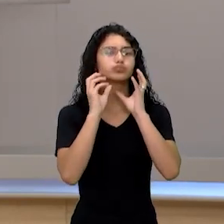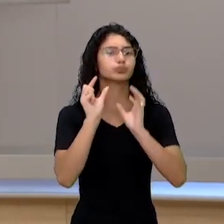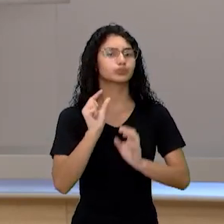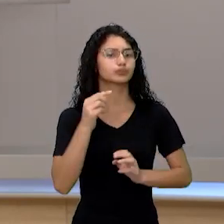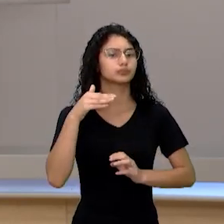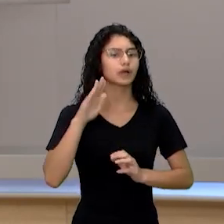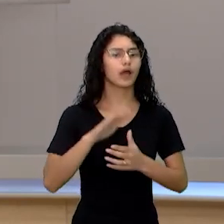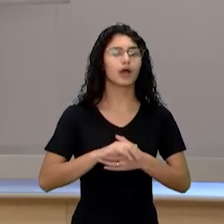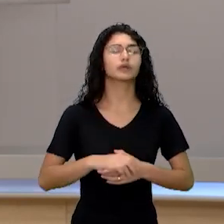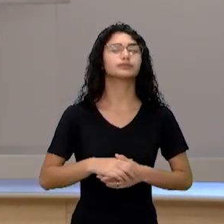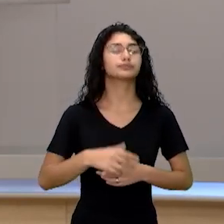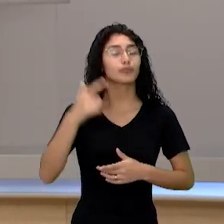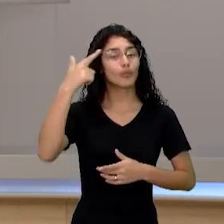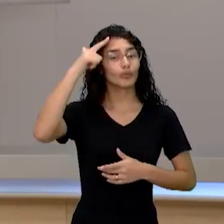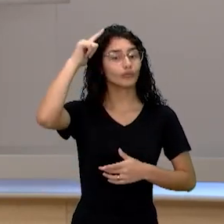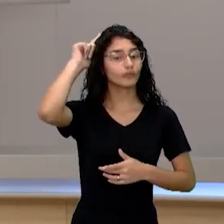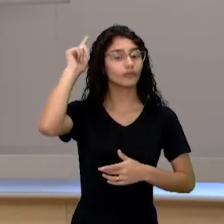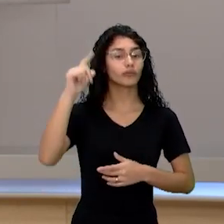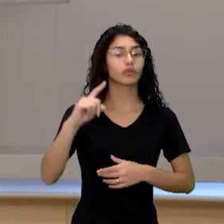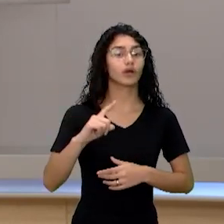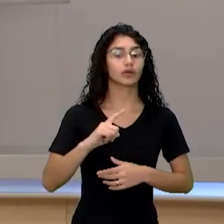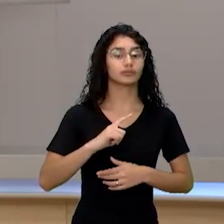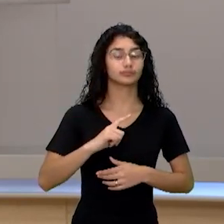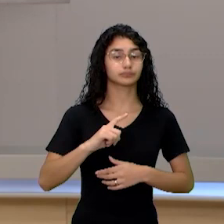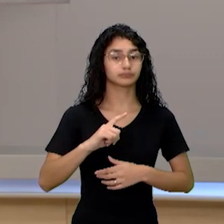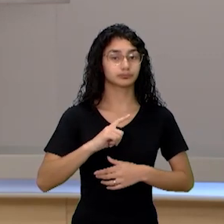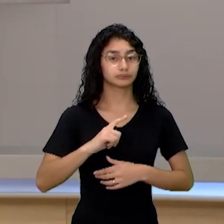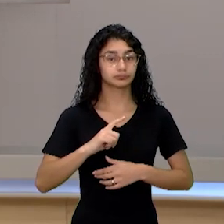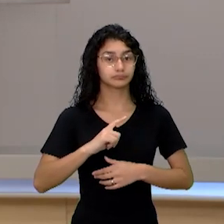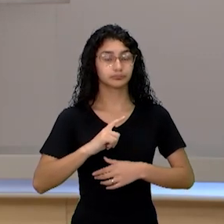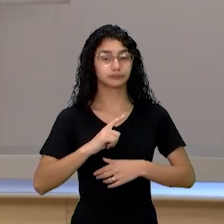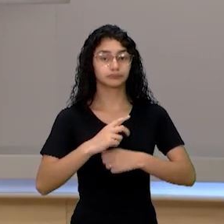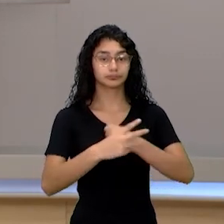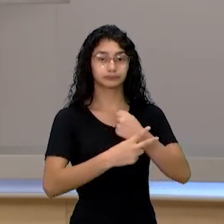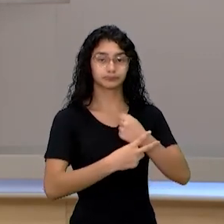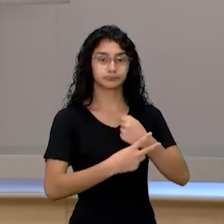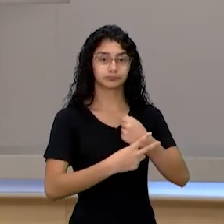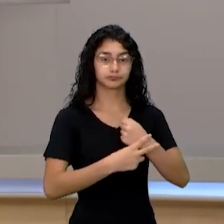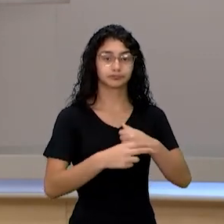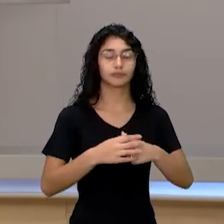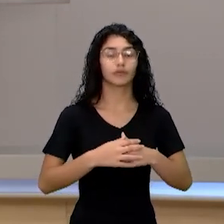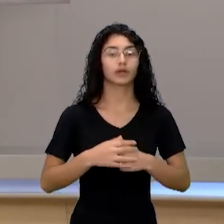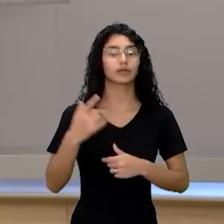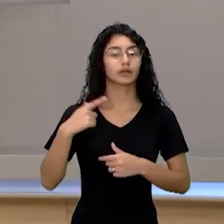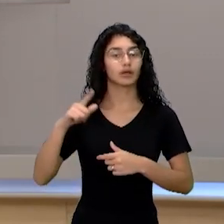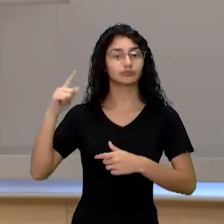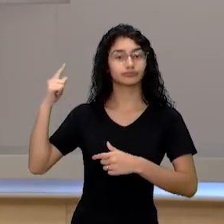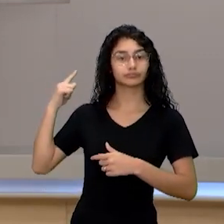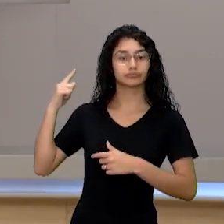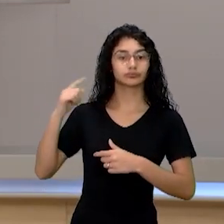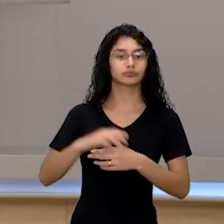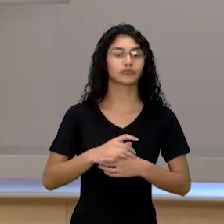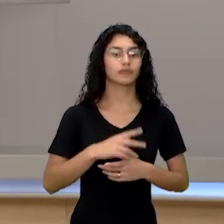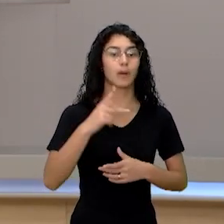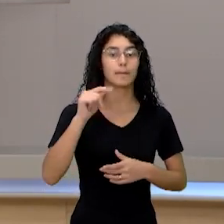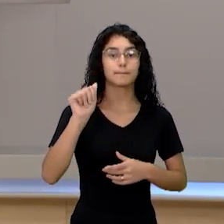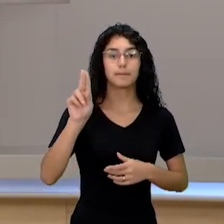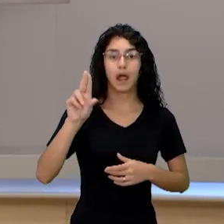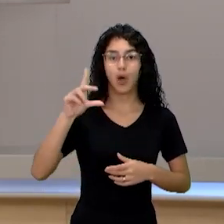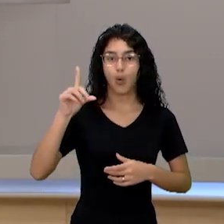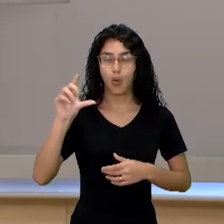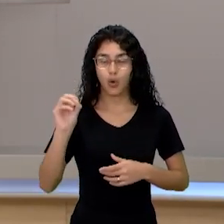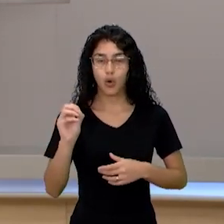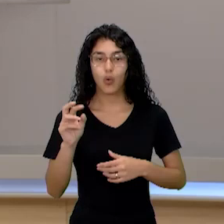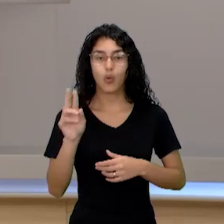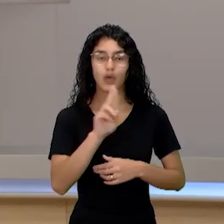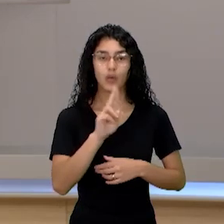sou calvo, tenho um relógio do meu lado esquerdo e uma pulseira do meu lado direito. Atrás de mim aparece a palavra Paulo, representando São